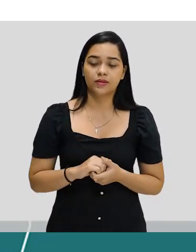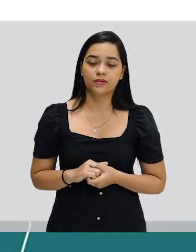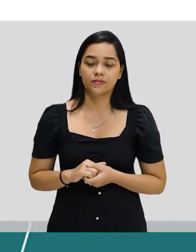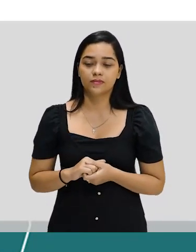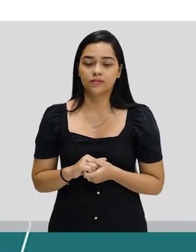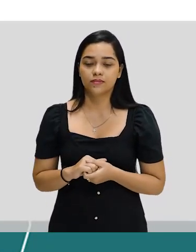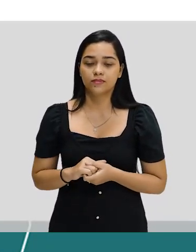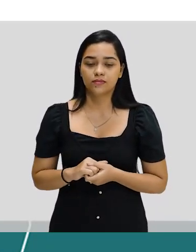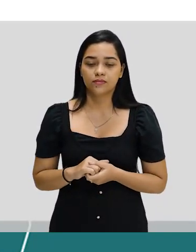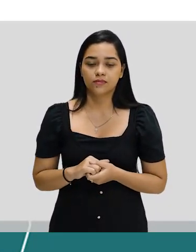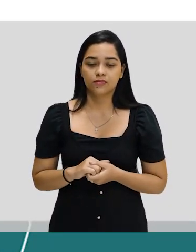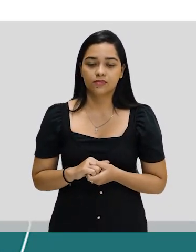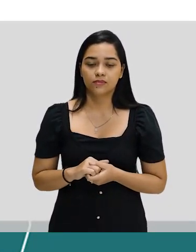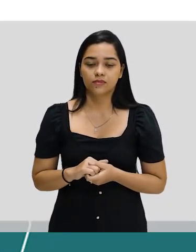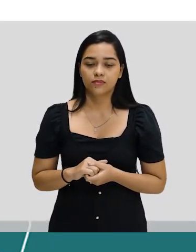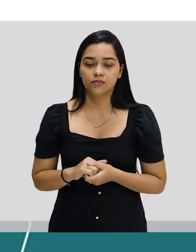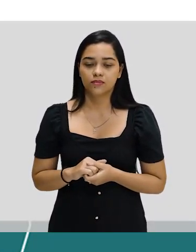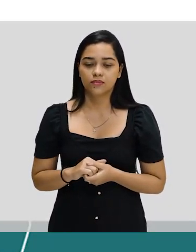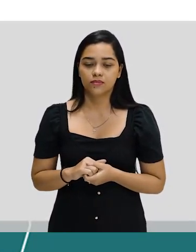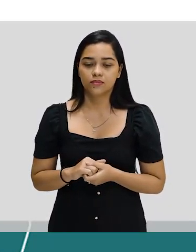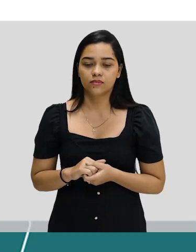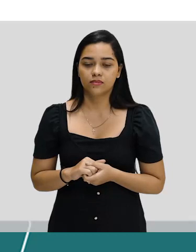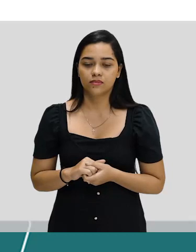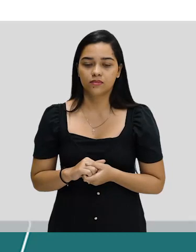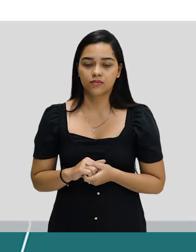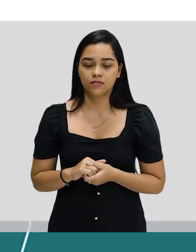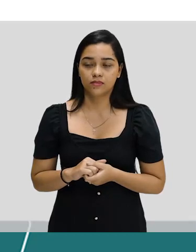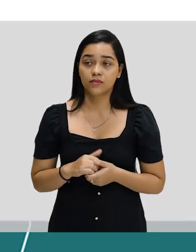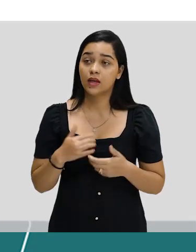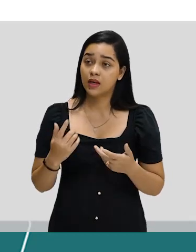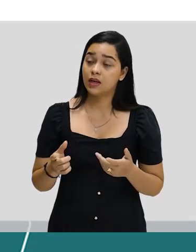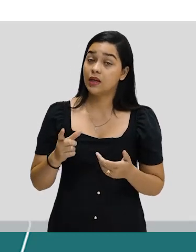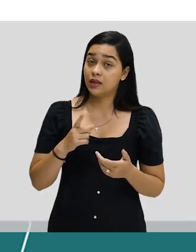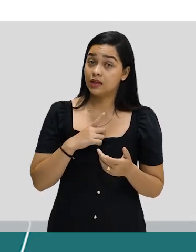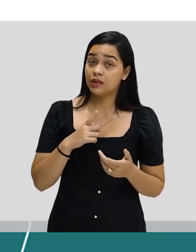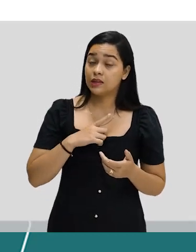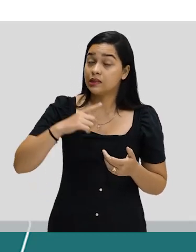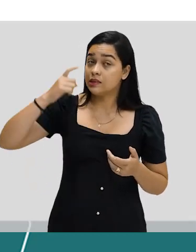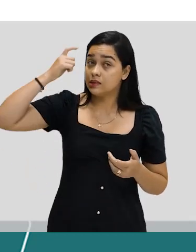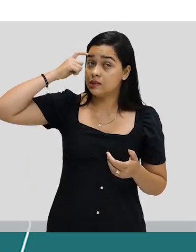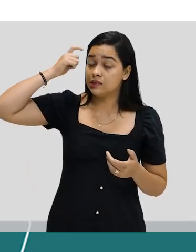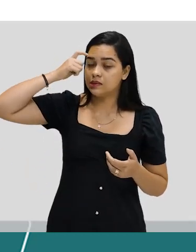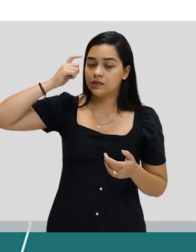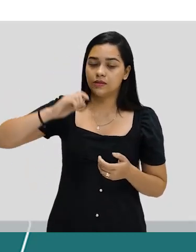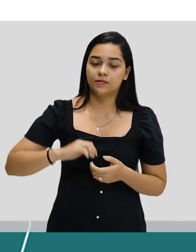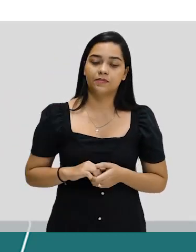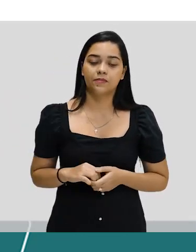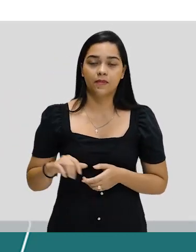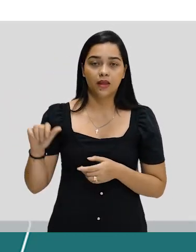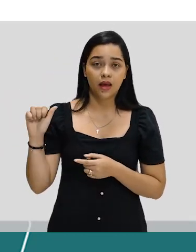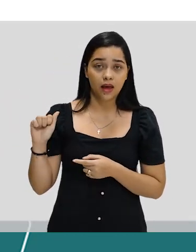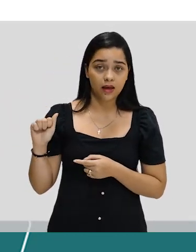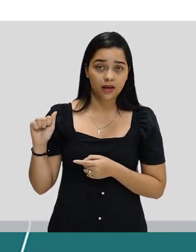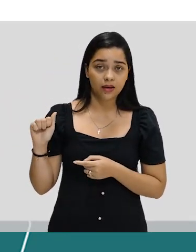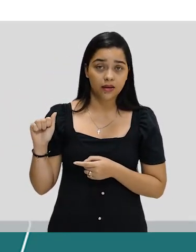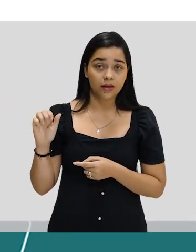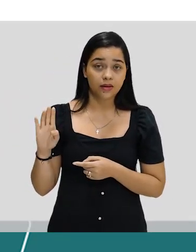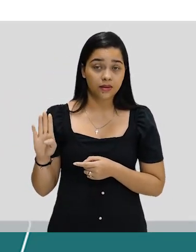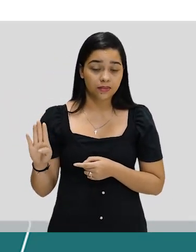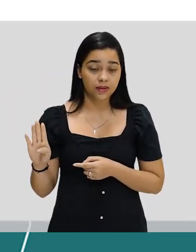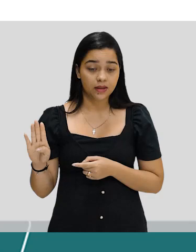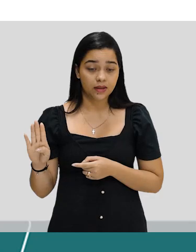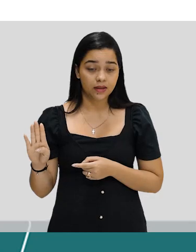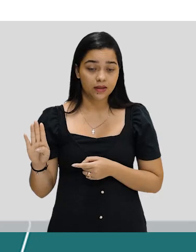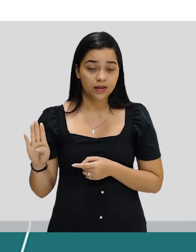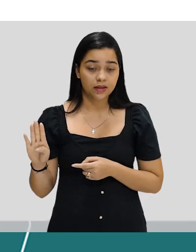alternativa contendo palavras que pertencem à mesma classe gramatical. Aí tem que botar a cachola para funcionar. Provisoriamente, abaixo